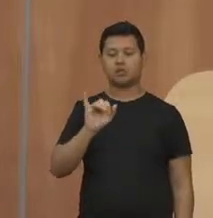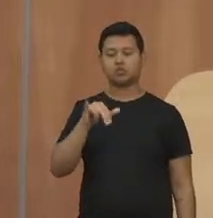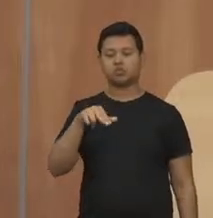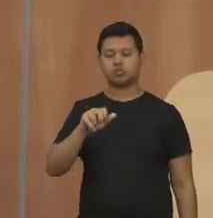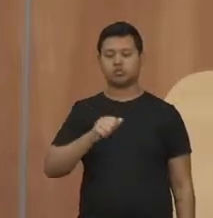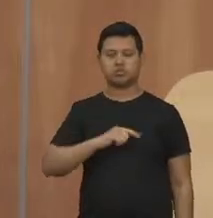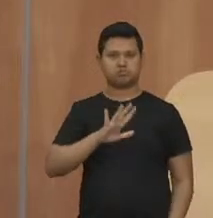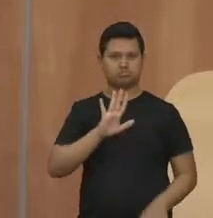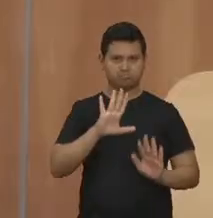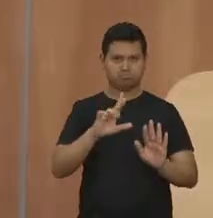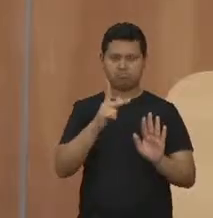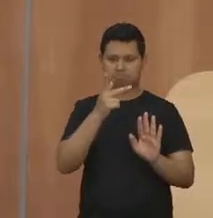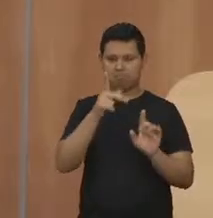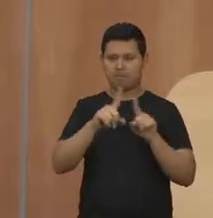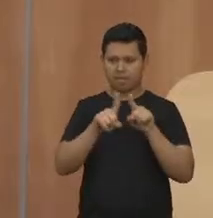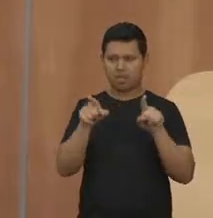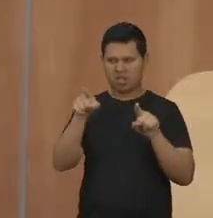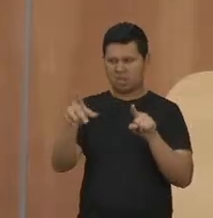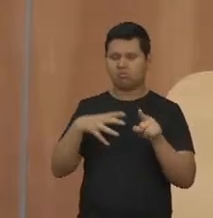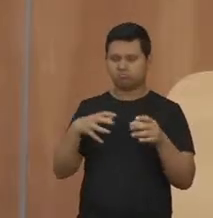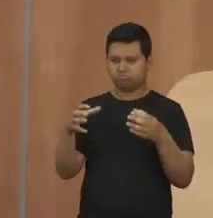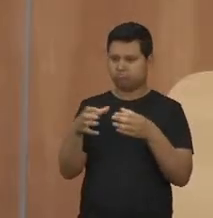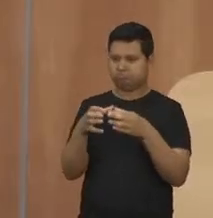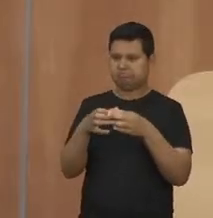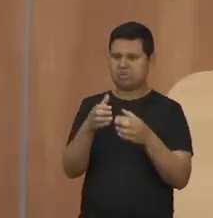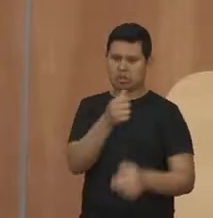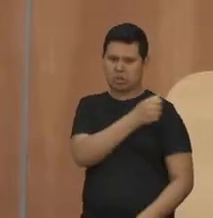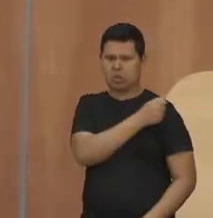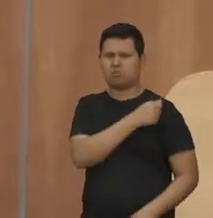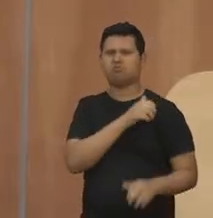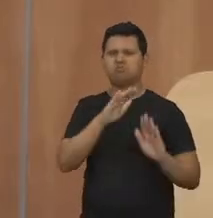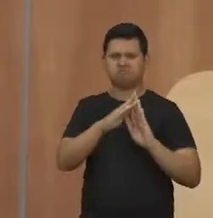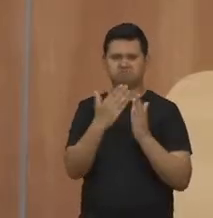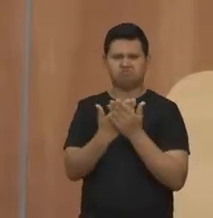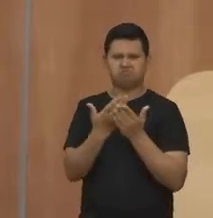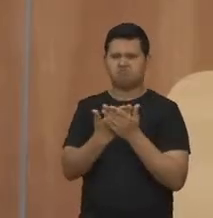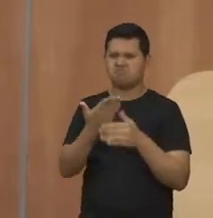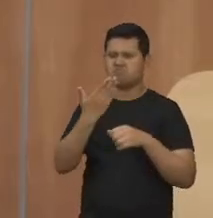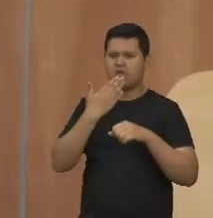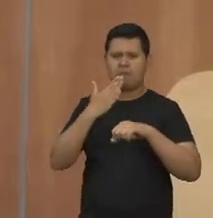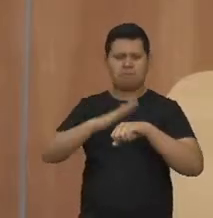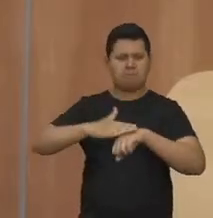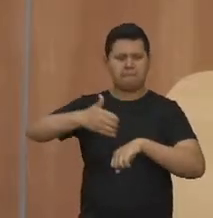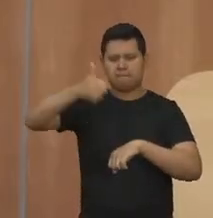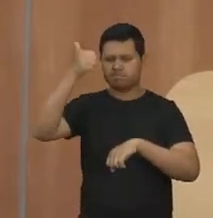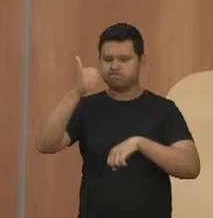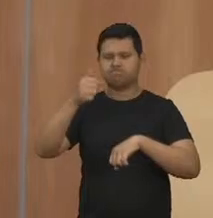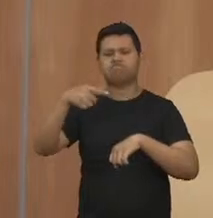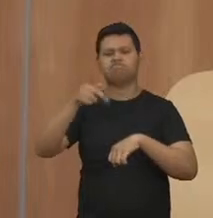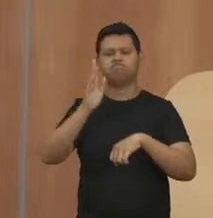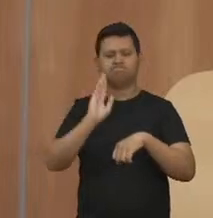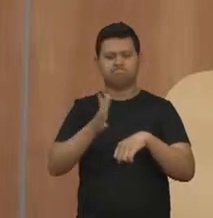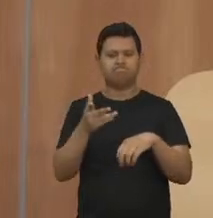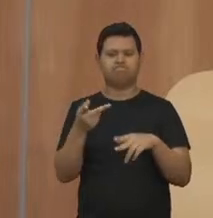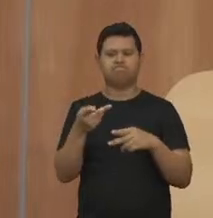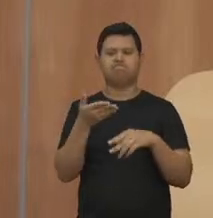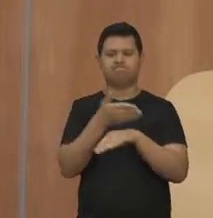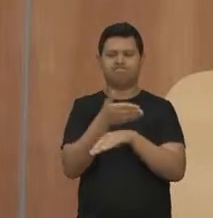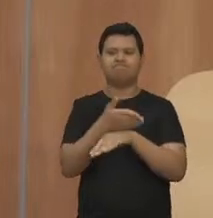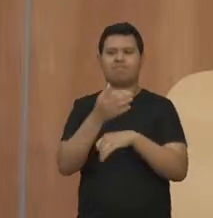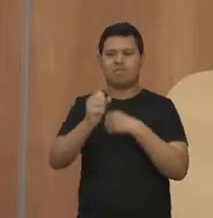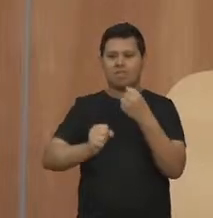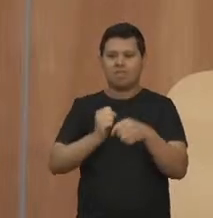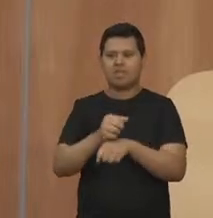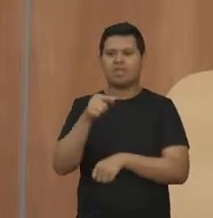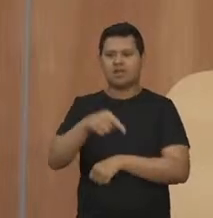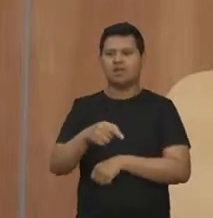não, mas a turma dela, ela, a escola, foram uma das melhores que a gente teve nesses anos.